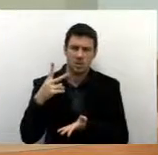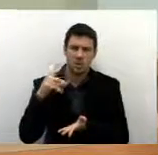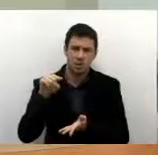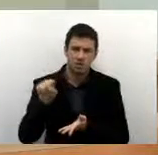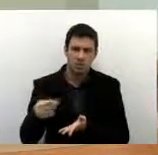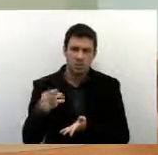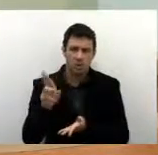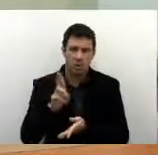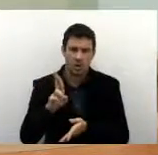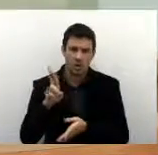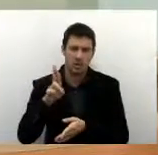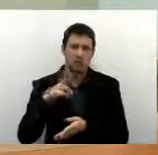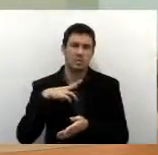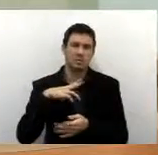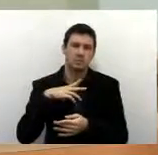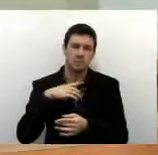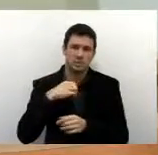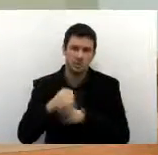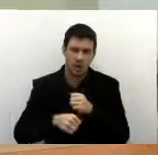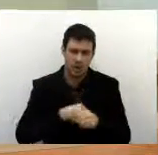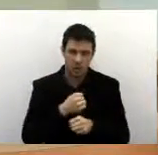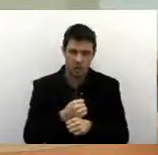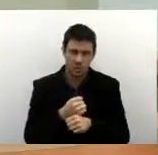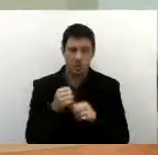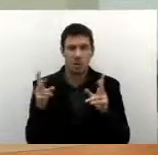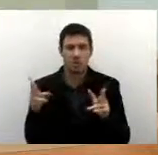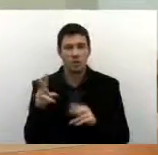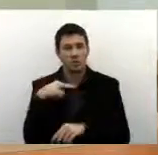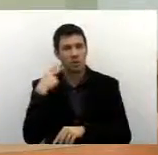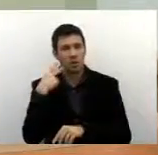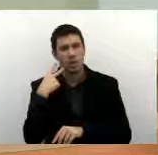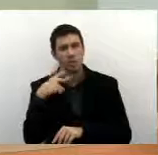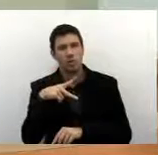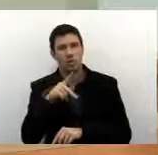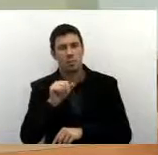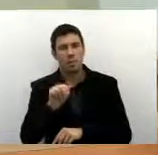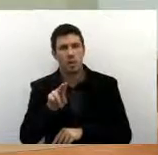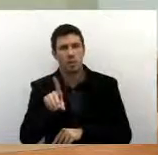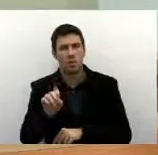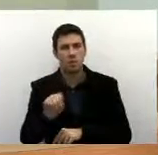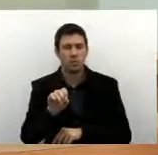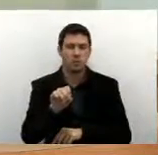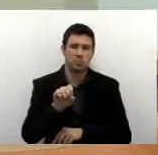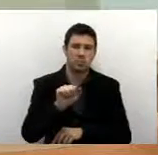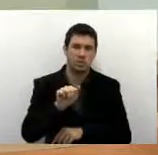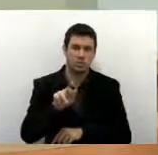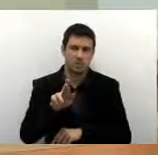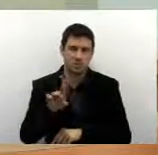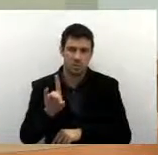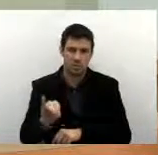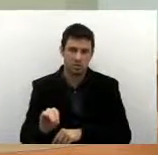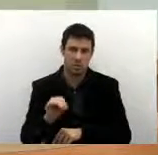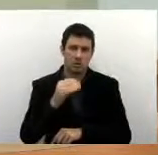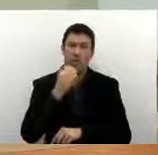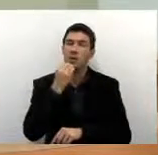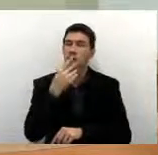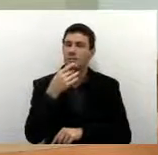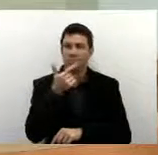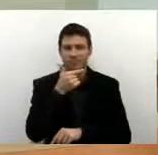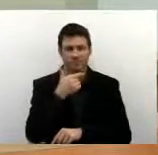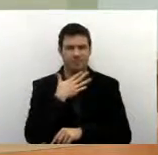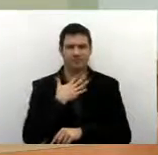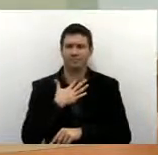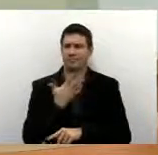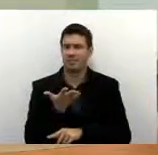isso por 12, como dizia o vereador Paulo Sérgio, dá vontade de dar risada, secretário. Senhor, boa sorte para o senhor, e a gente